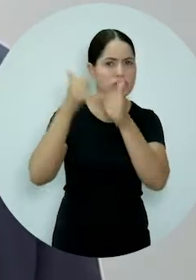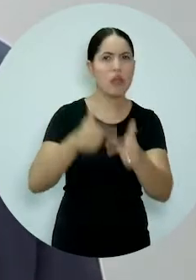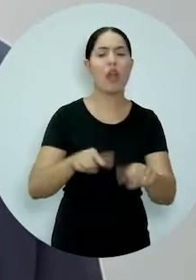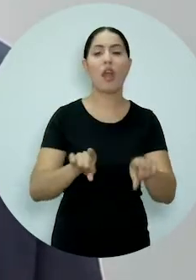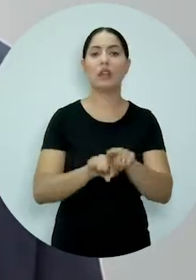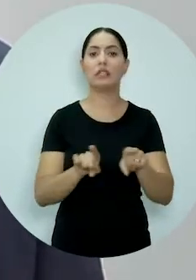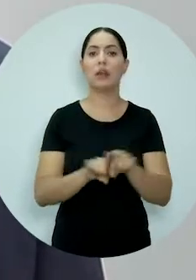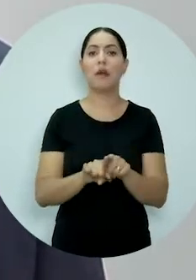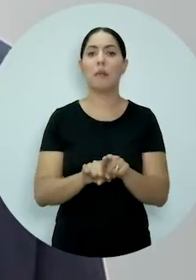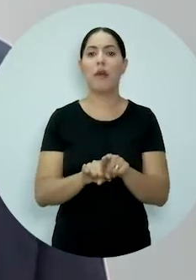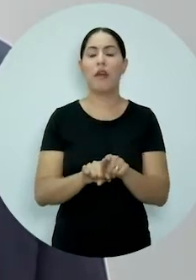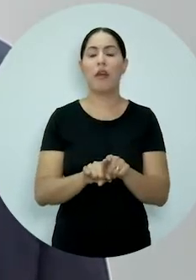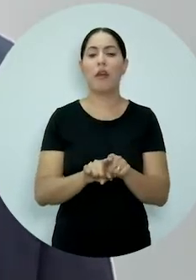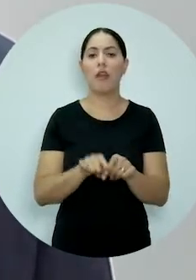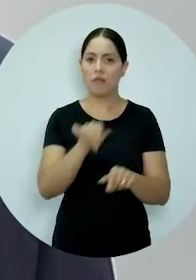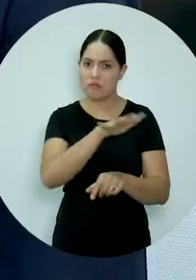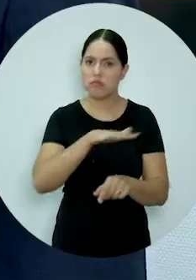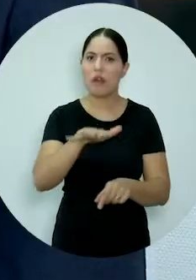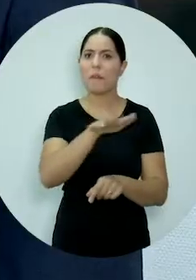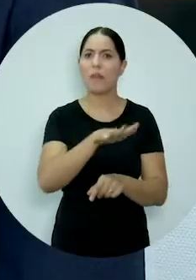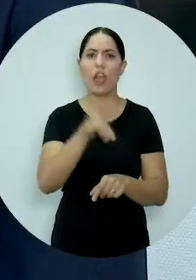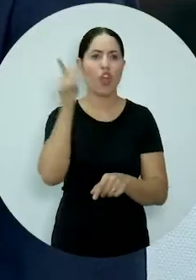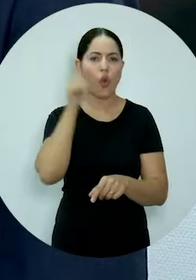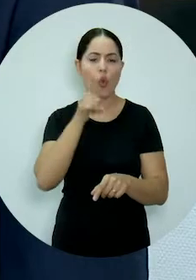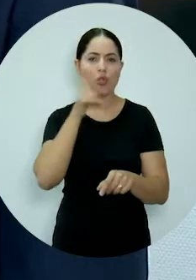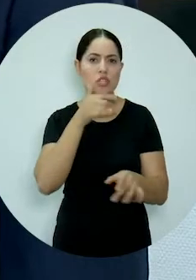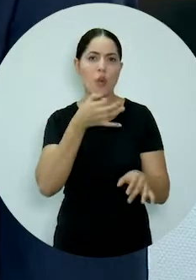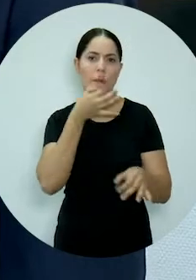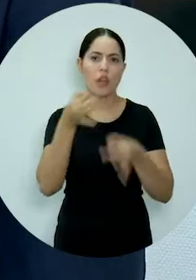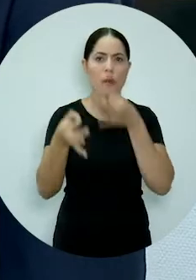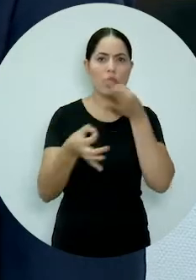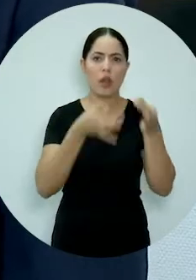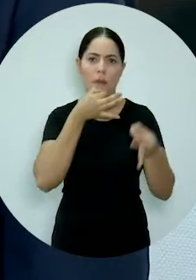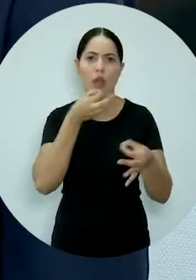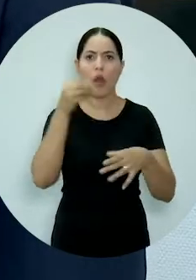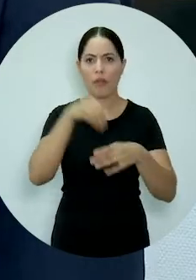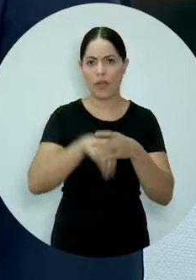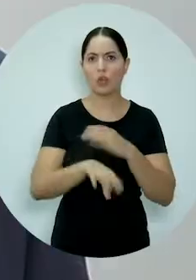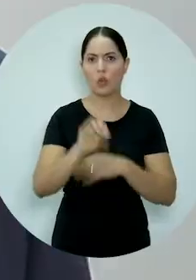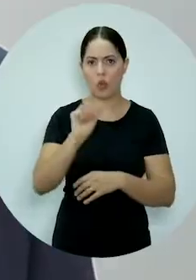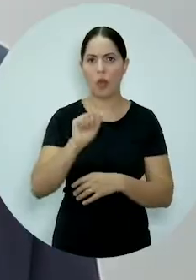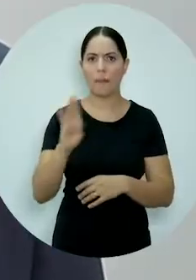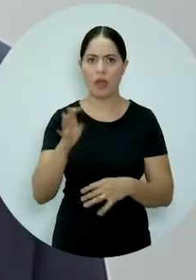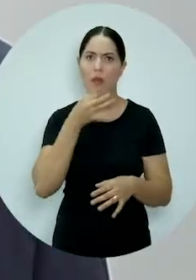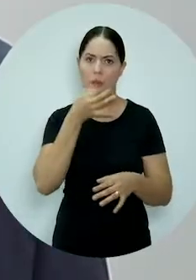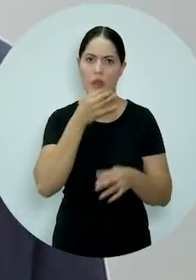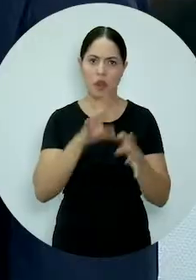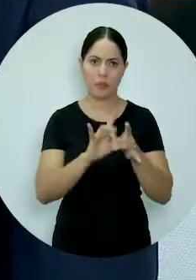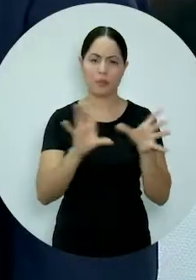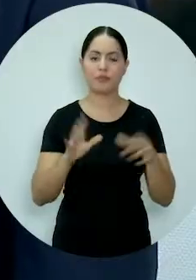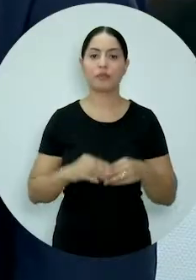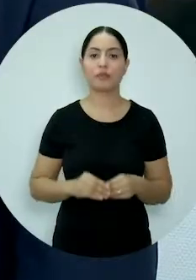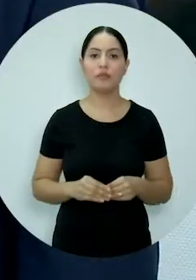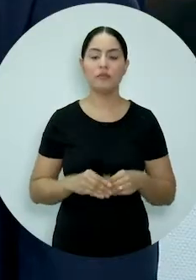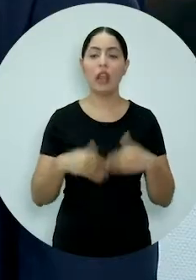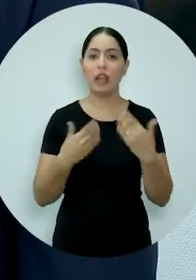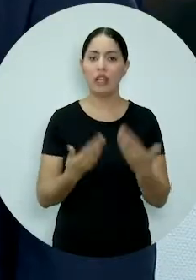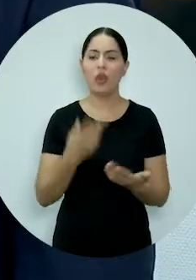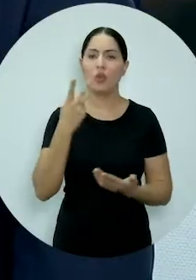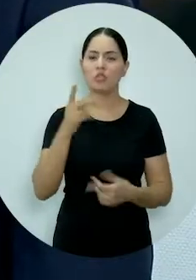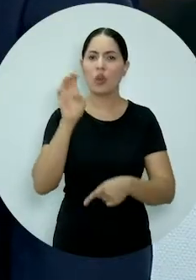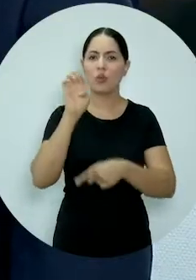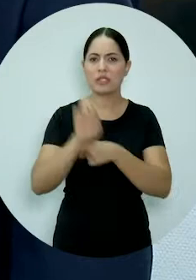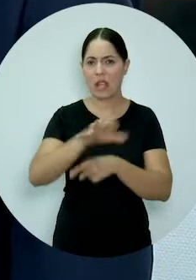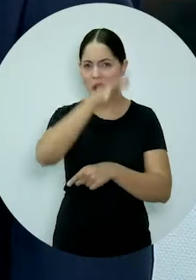tradicional, fazendo com que tenha o espaço e voz ativa dentro do sistema OAB. E a advocacia do seu estado, especialmente aquela que